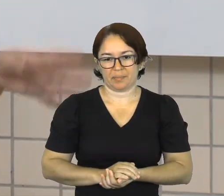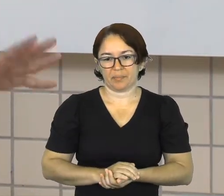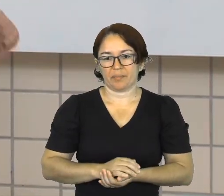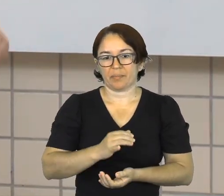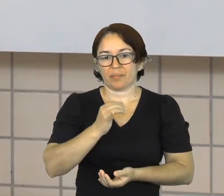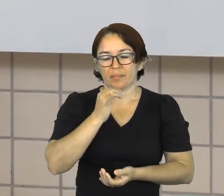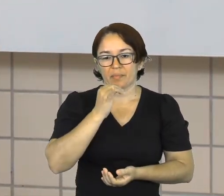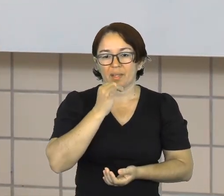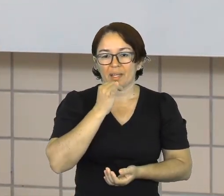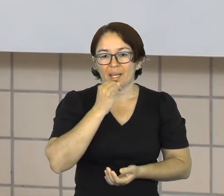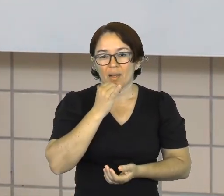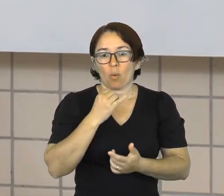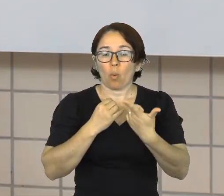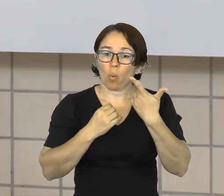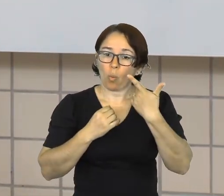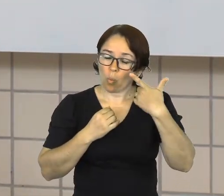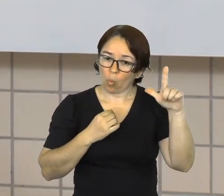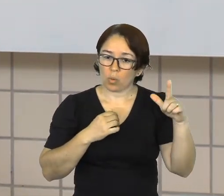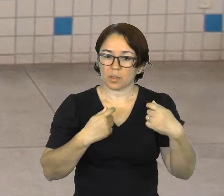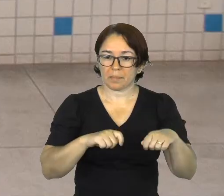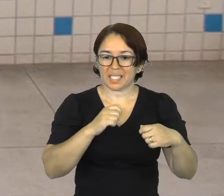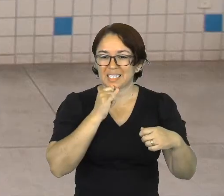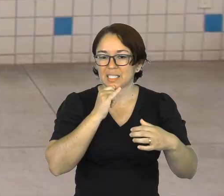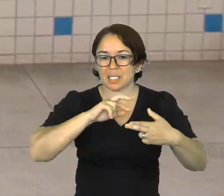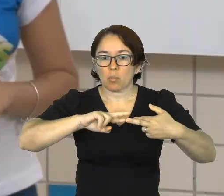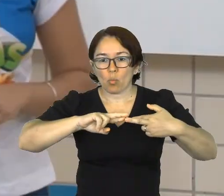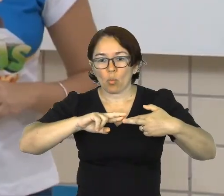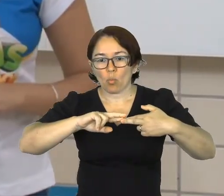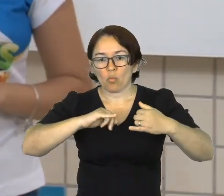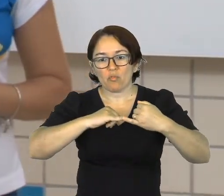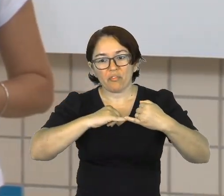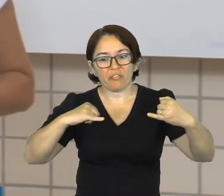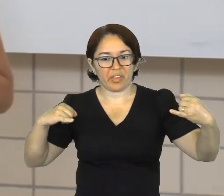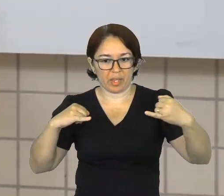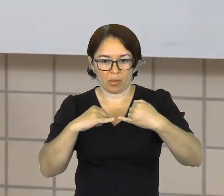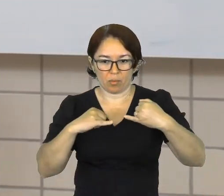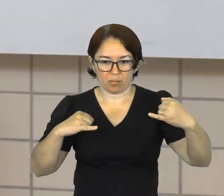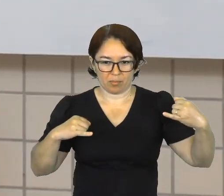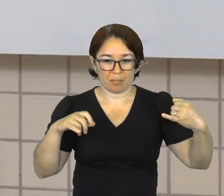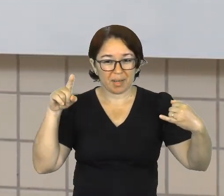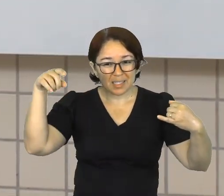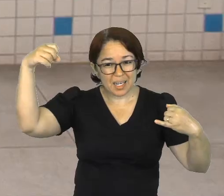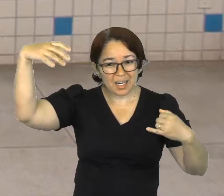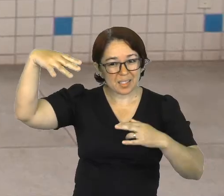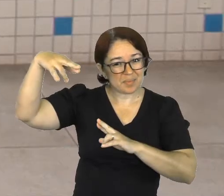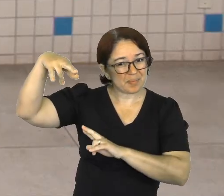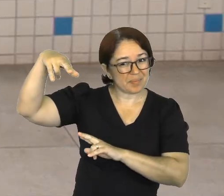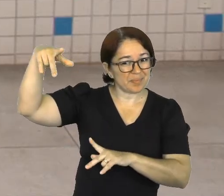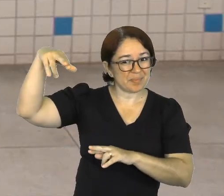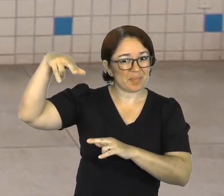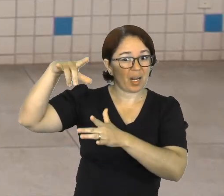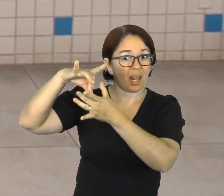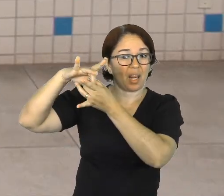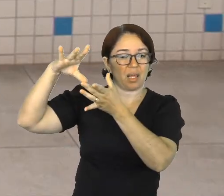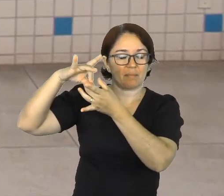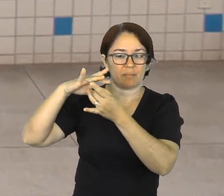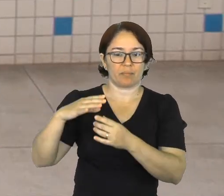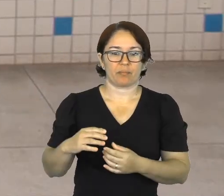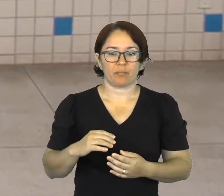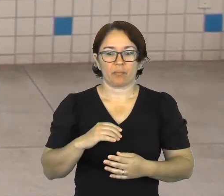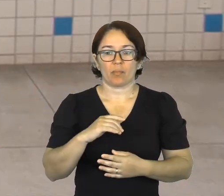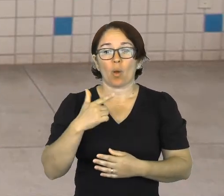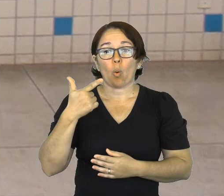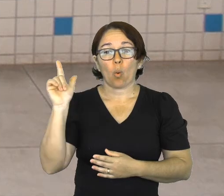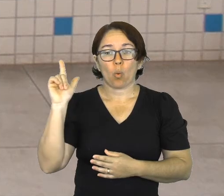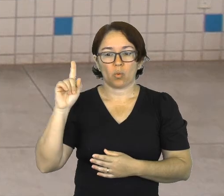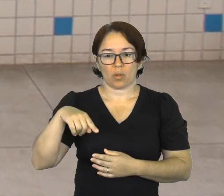para poder fazer a sua propagação. Por último, nós vamos falar sobre as ondas gravitacionais. As ondas gravitacionais foi